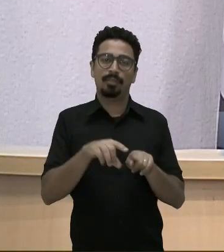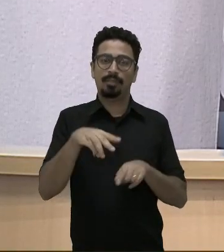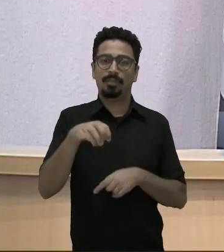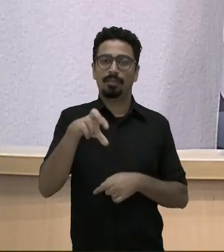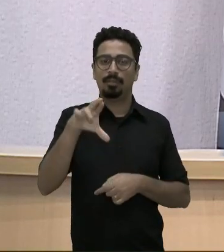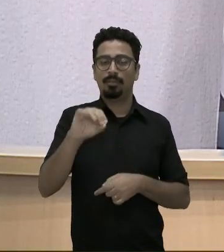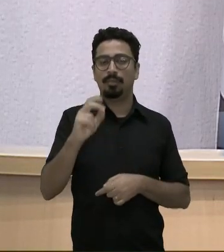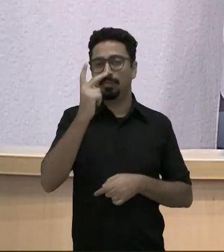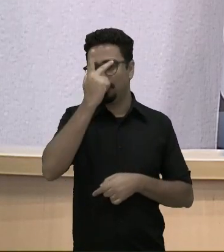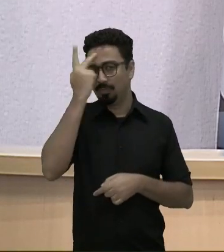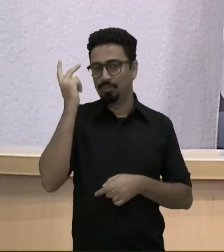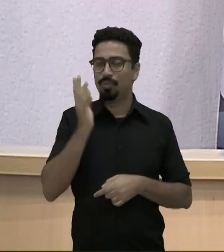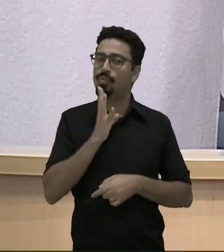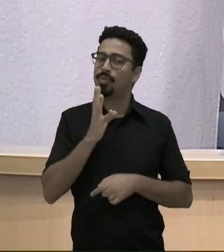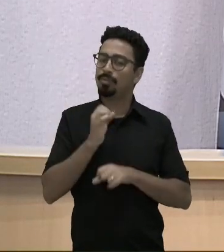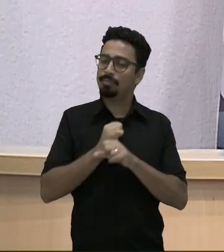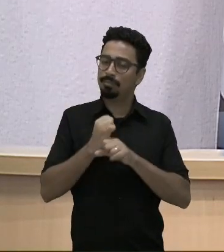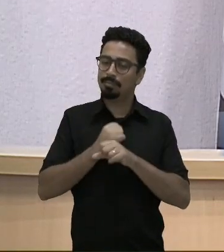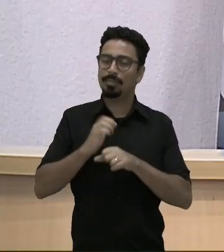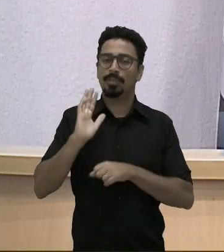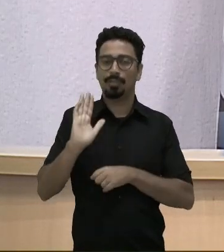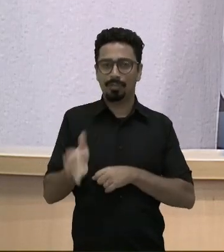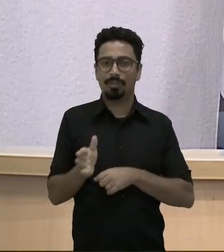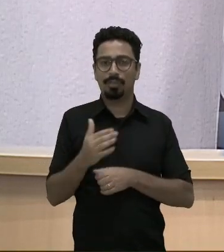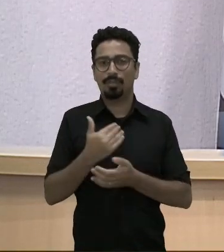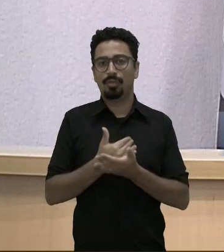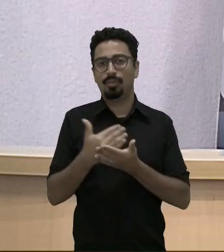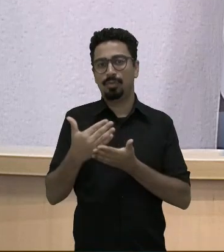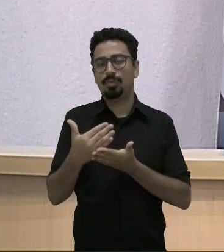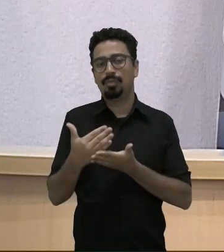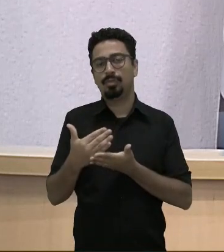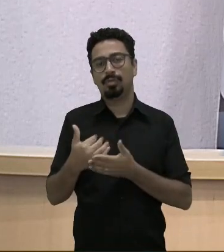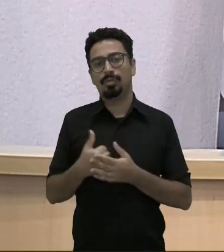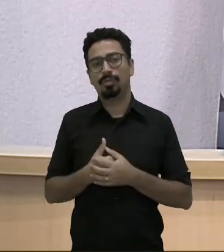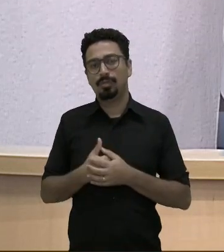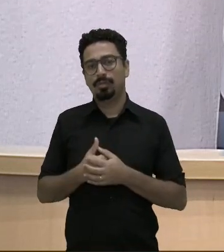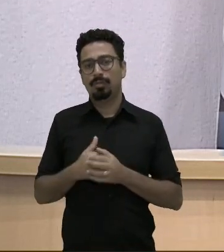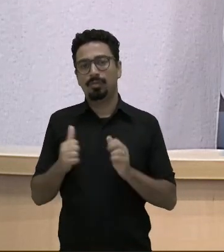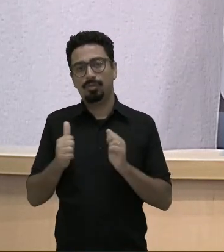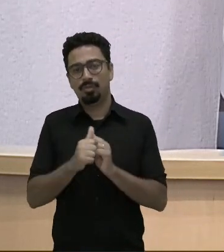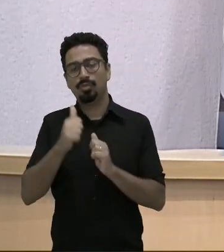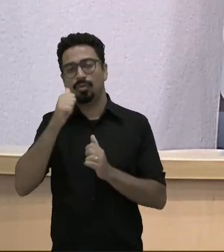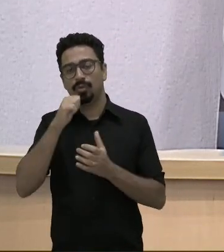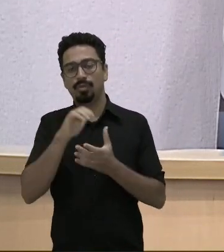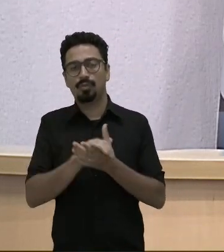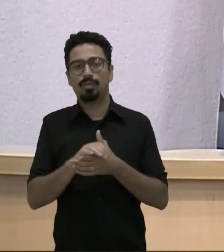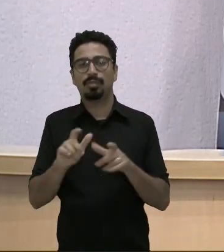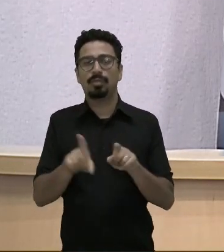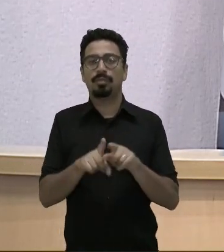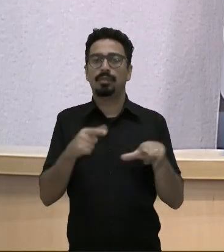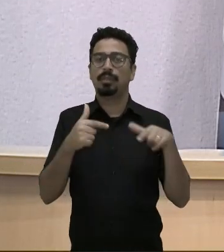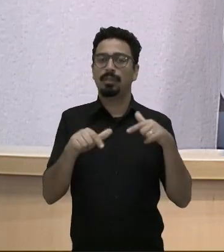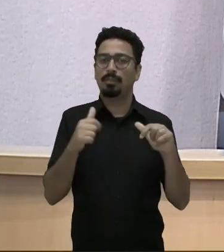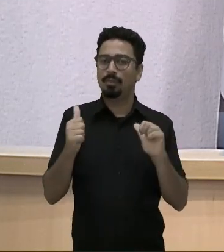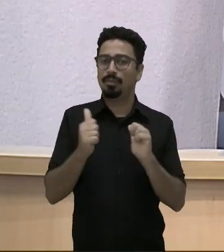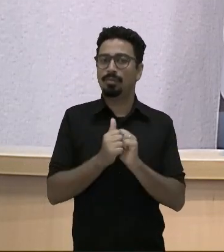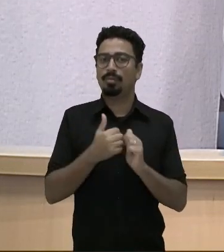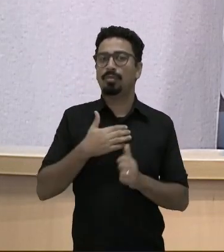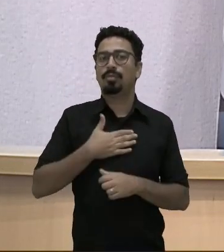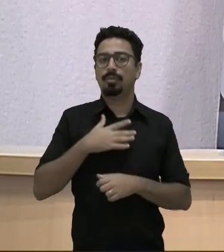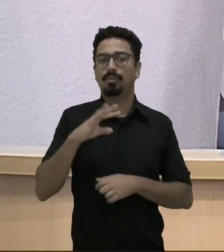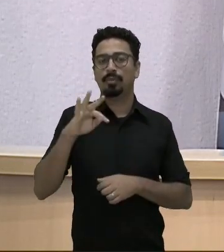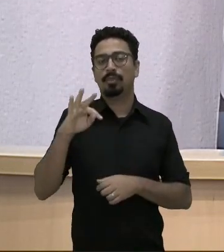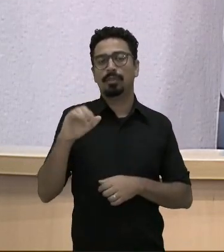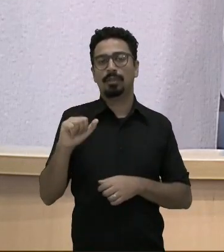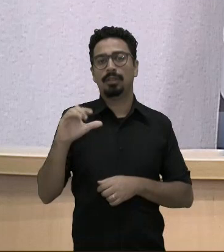assim que a gente conhece ele há bastante tempo, começou ali junto com a esposa dele, trabalhou comigo no Tangaroa,